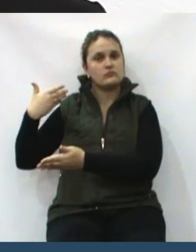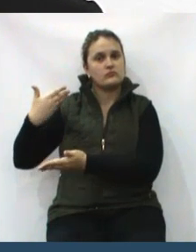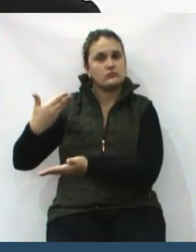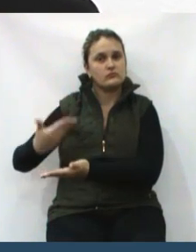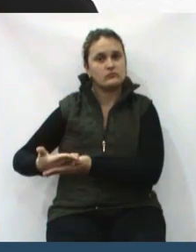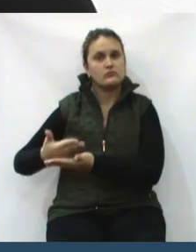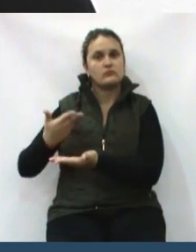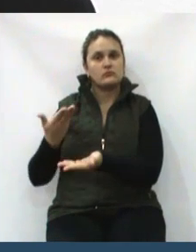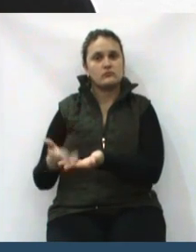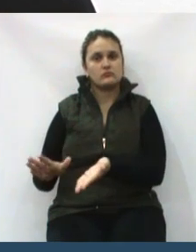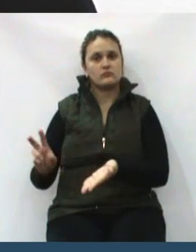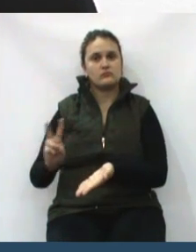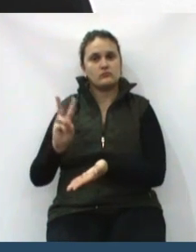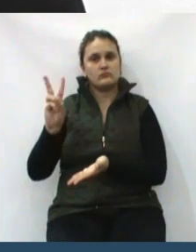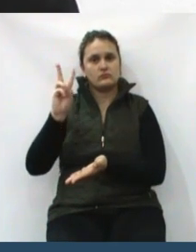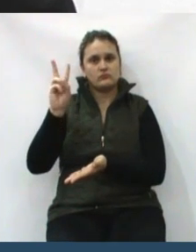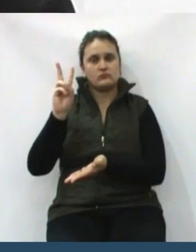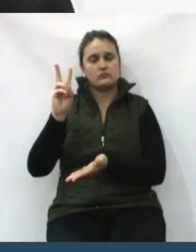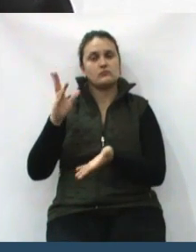novamente.